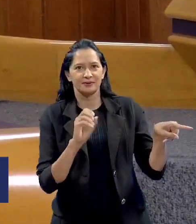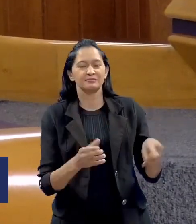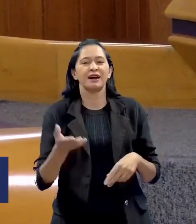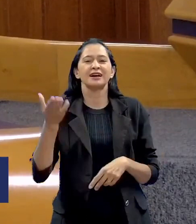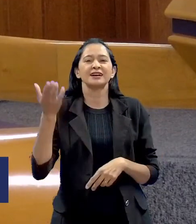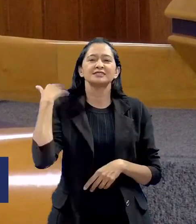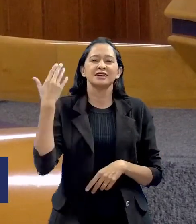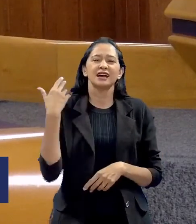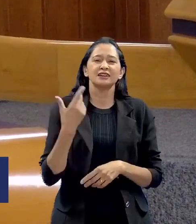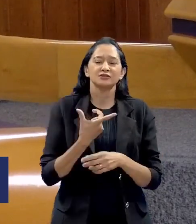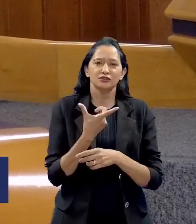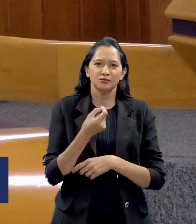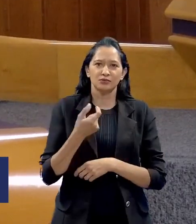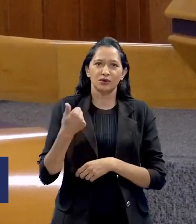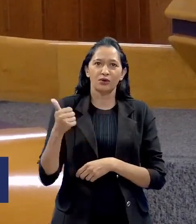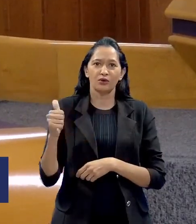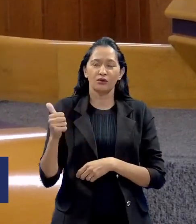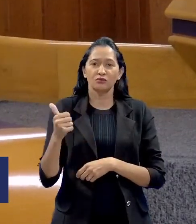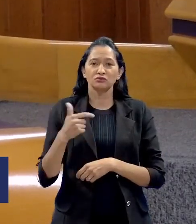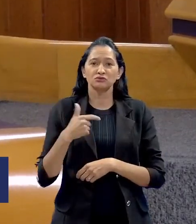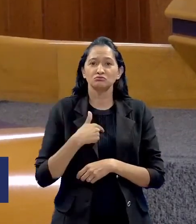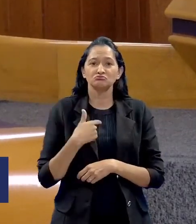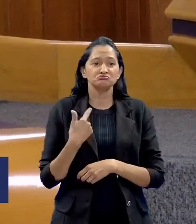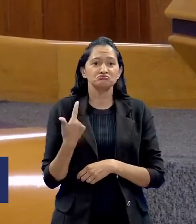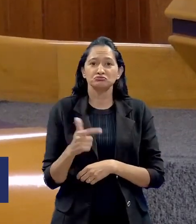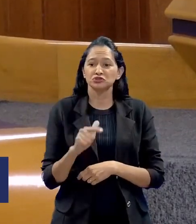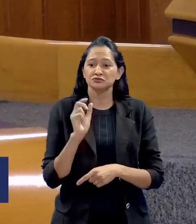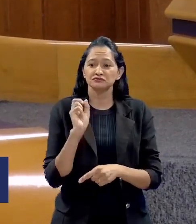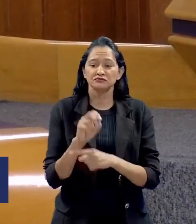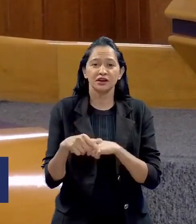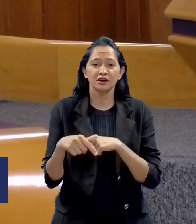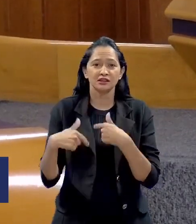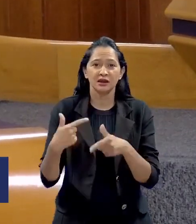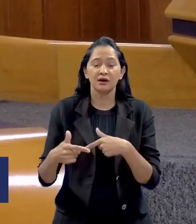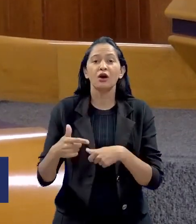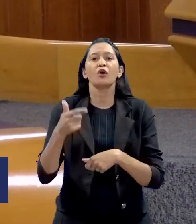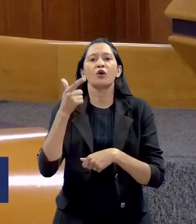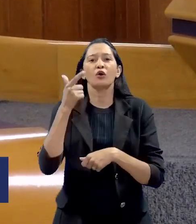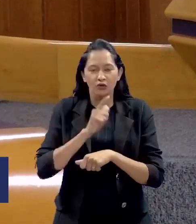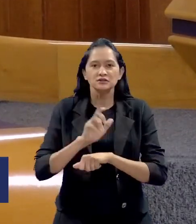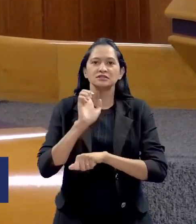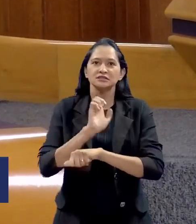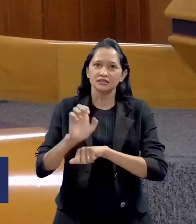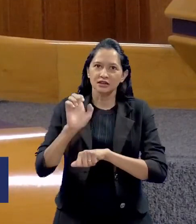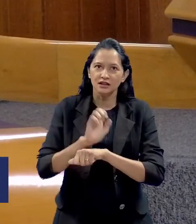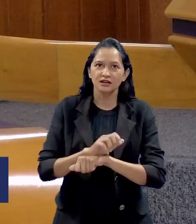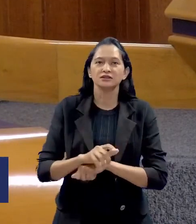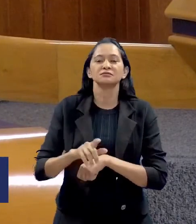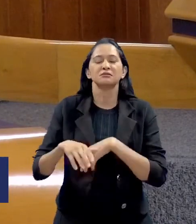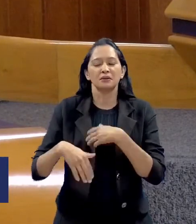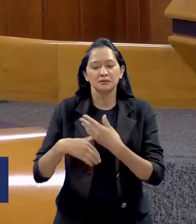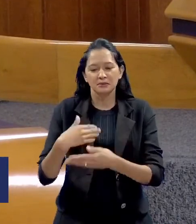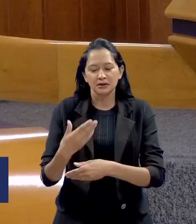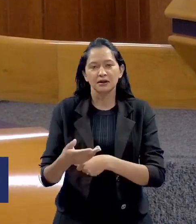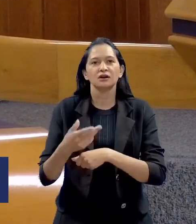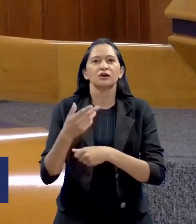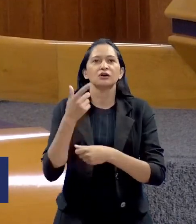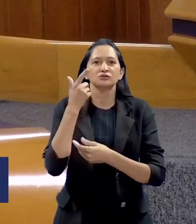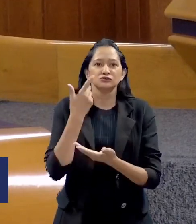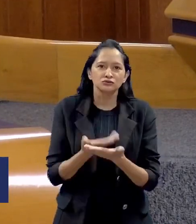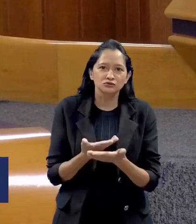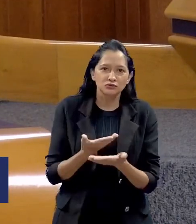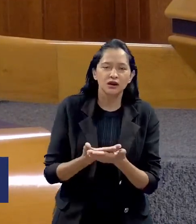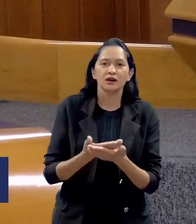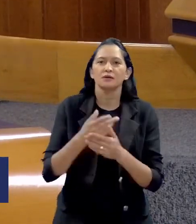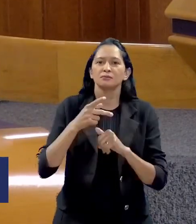e ele me arrumou um estágio, e a partir daí a gente conseguiu duas graduações, mestrado, especializações,